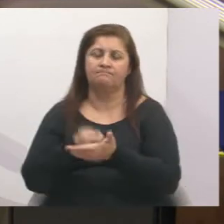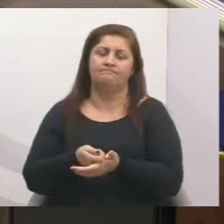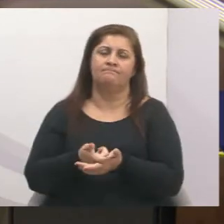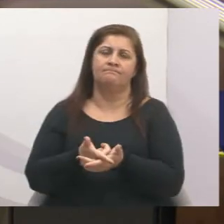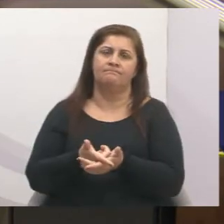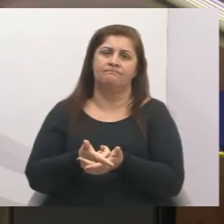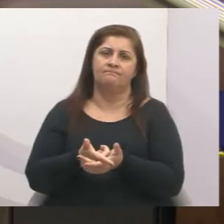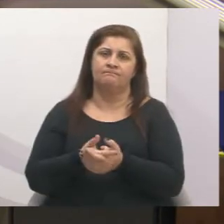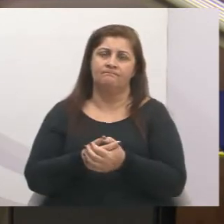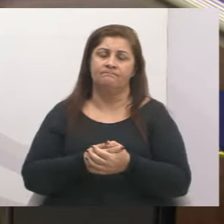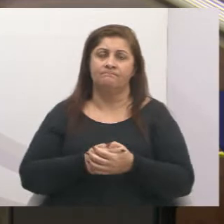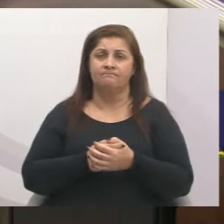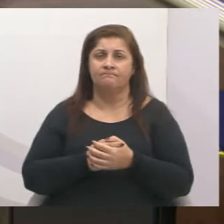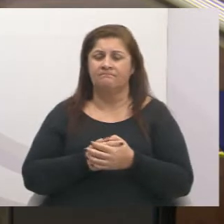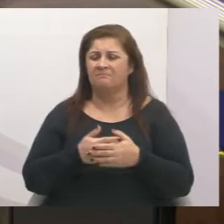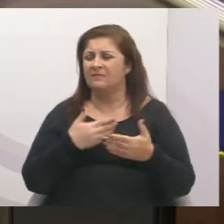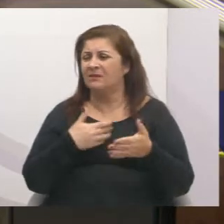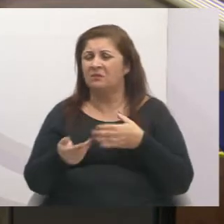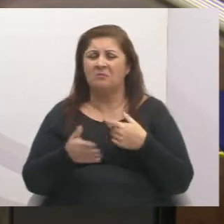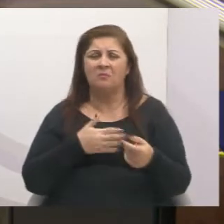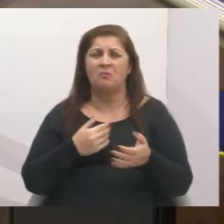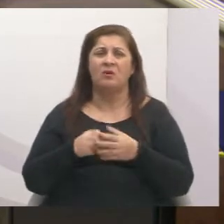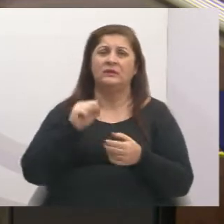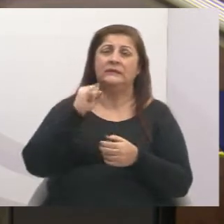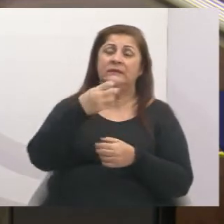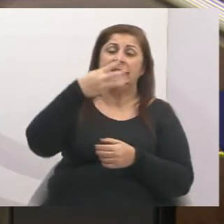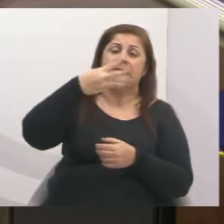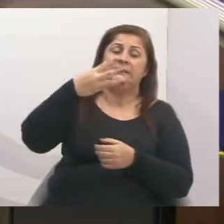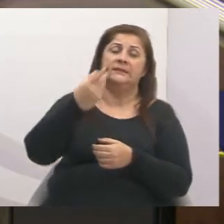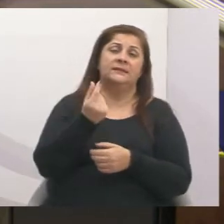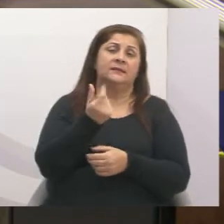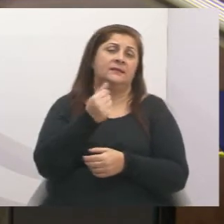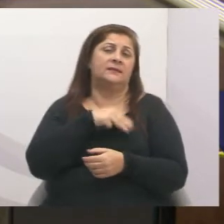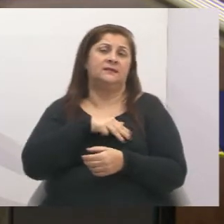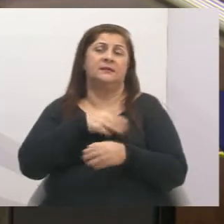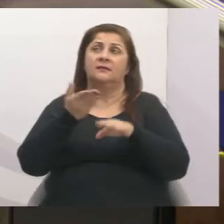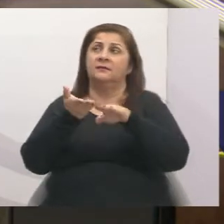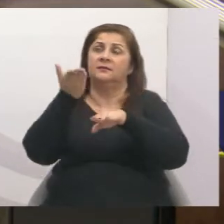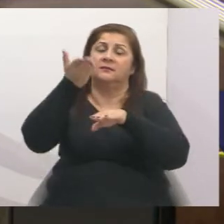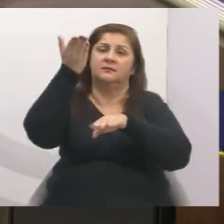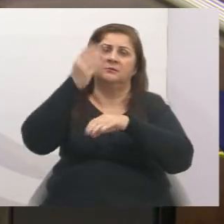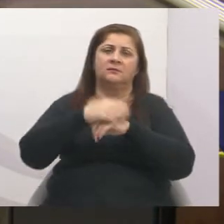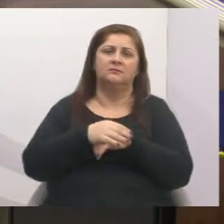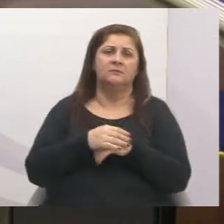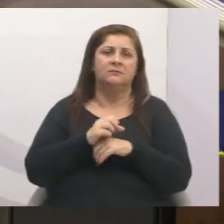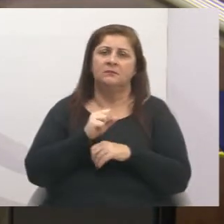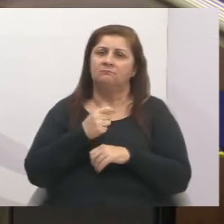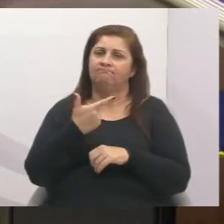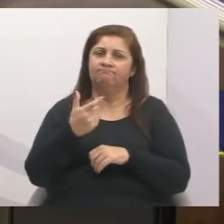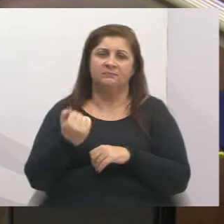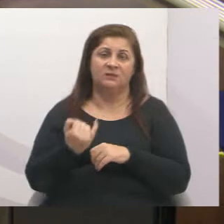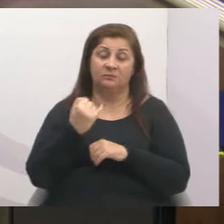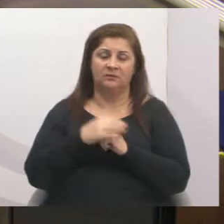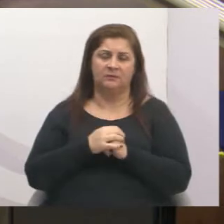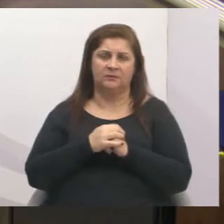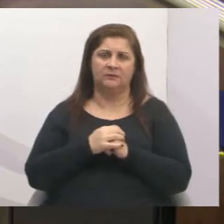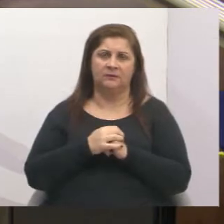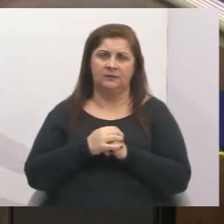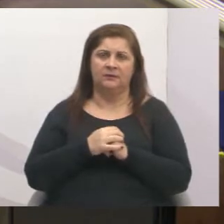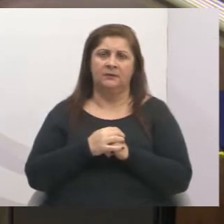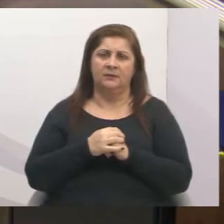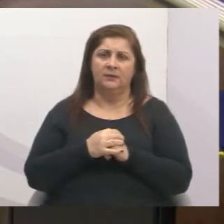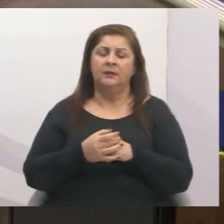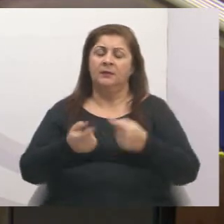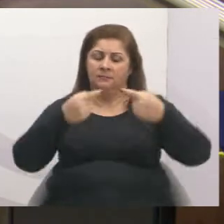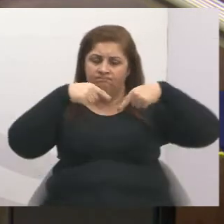acima de 3 salários mínimos. Não interessa que se é 1, 2, 100, 200 funcionários, não interessa. Nós estamos